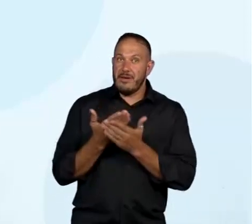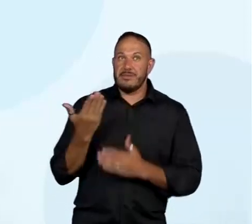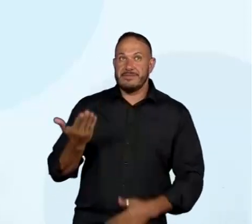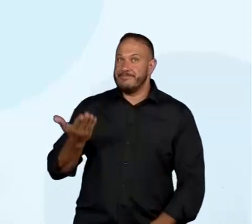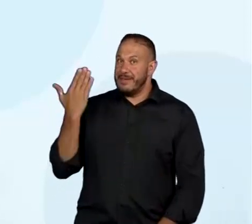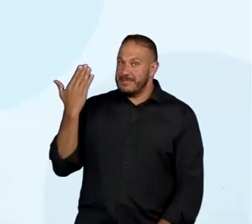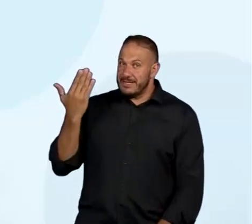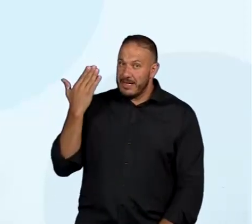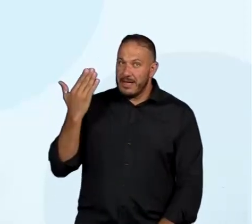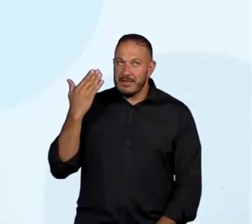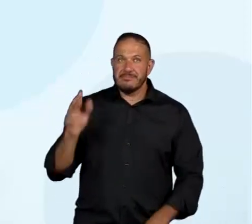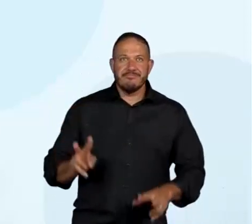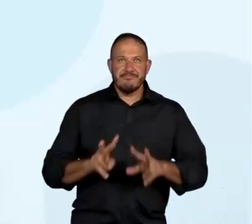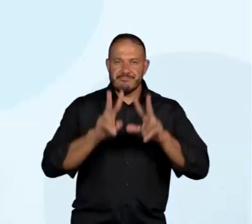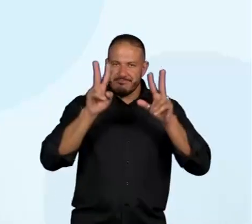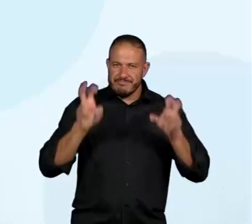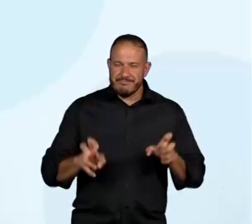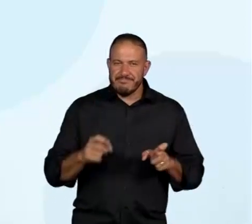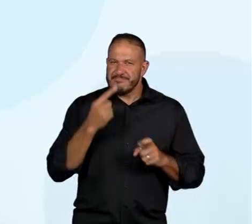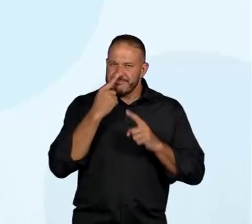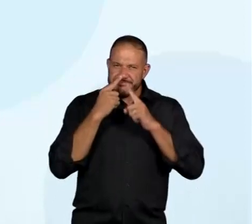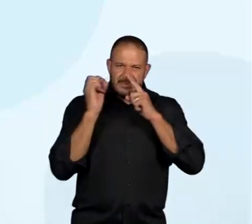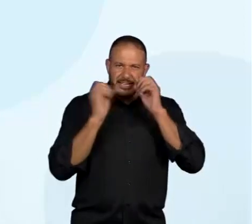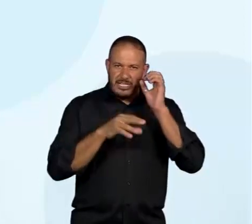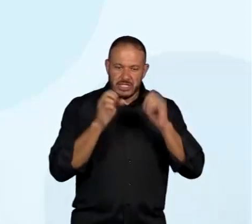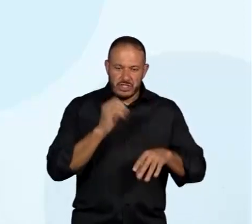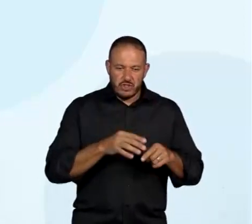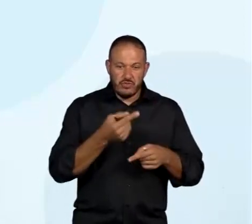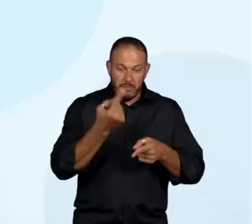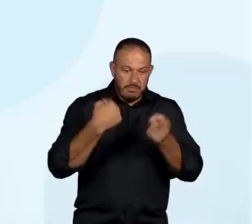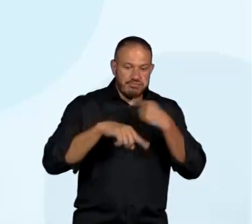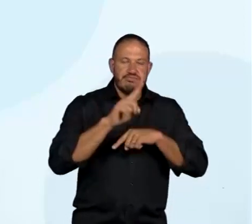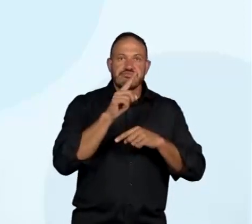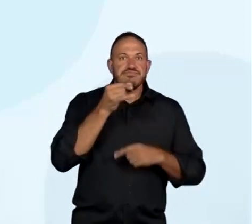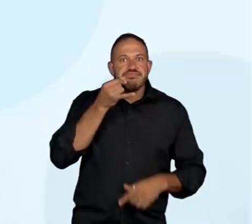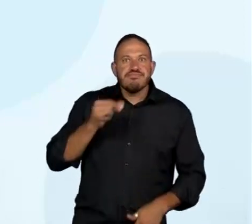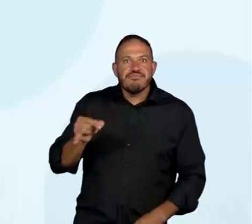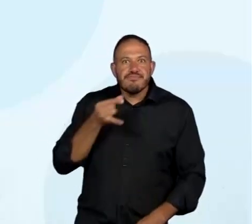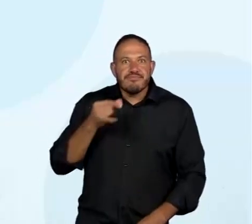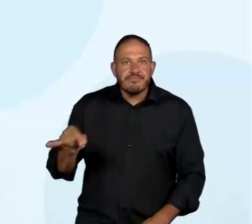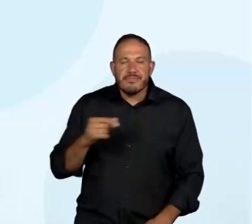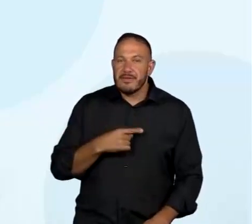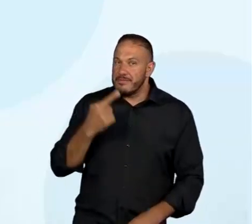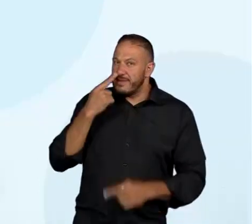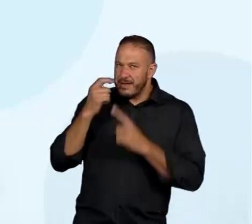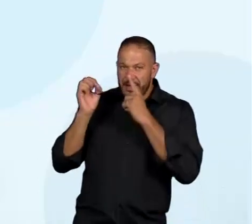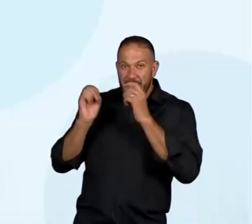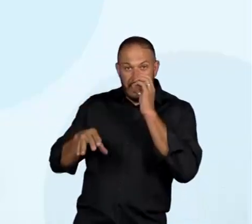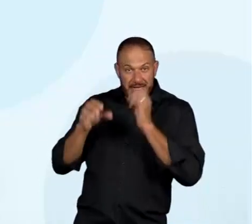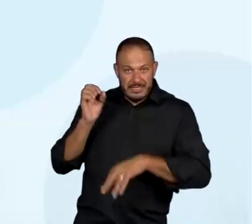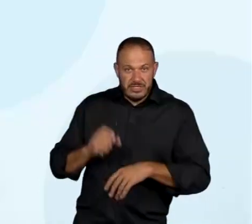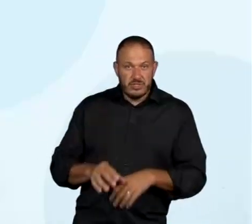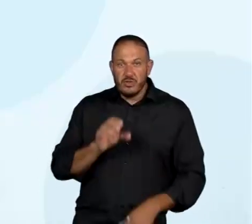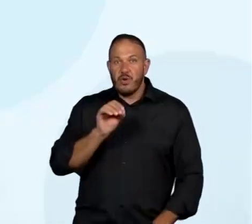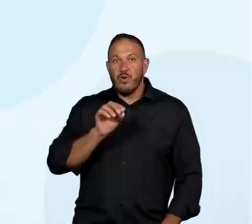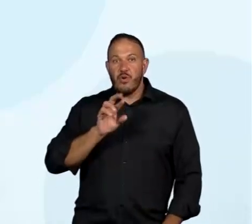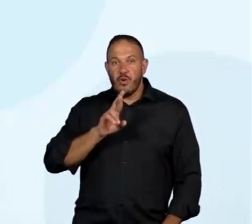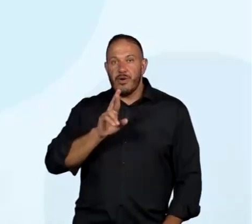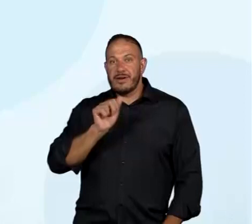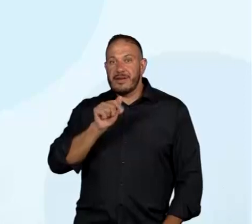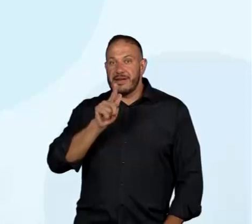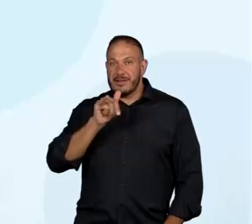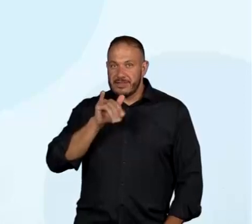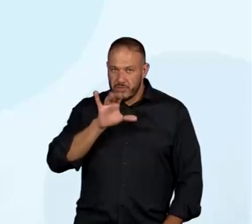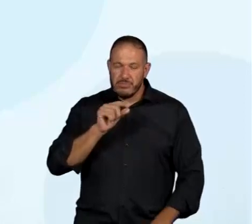passada, intitulada Lixo que Gera Energia, vimos que o lixo orgânico recebe o nome de